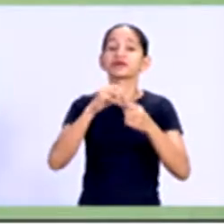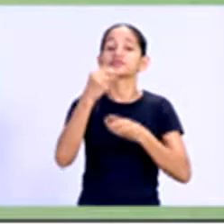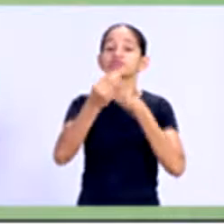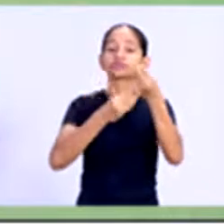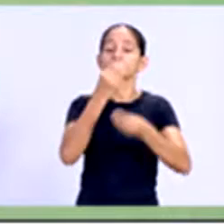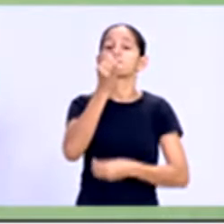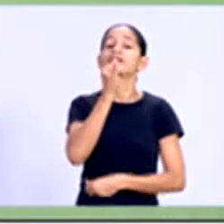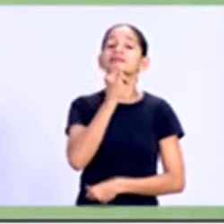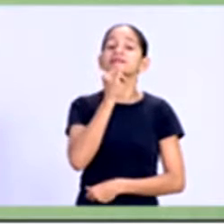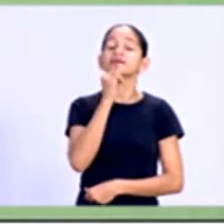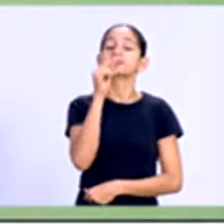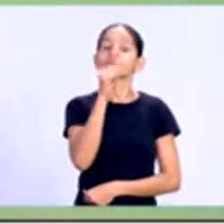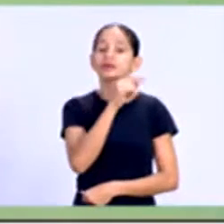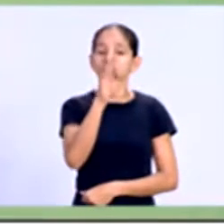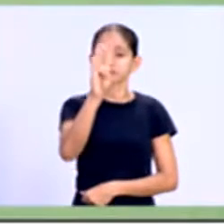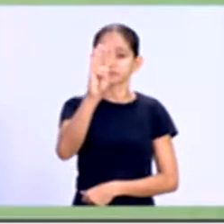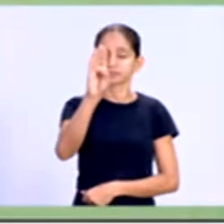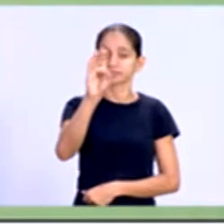trouxe aqui a bactéria